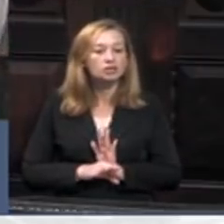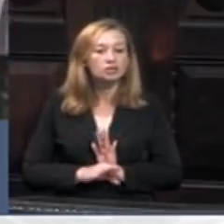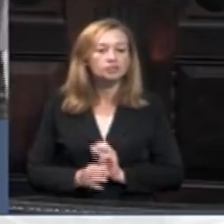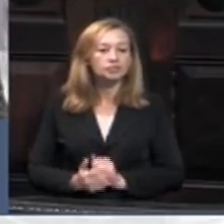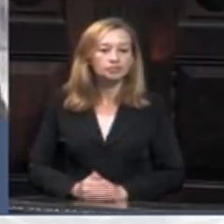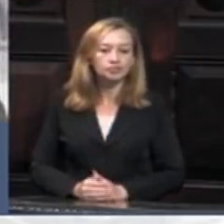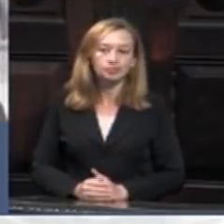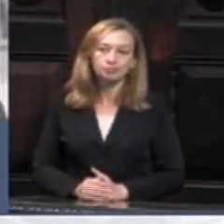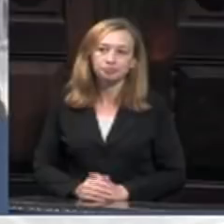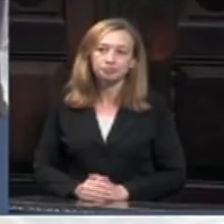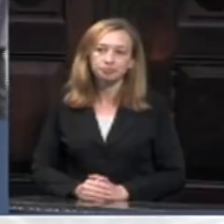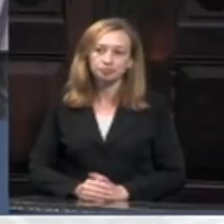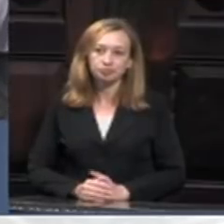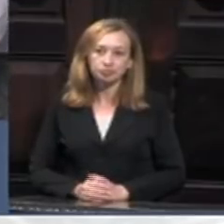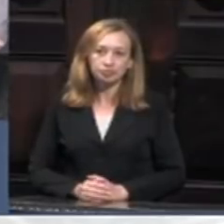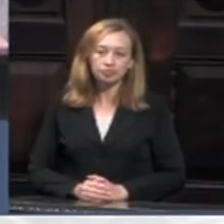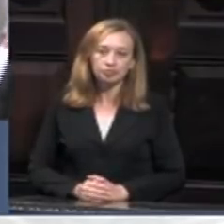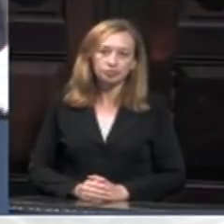de...